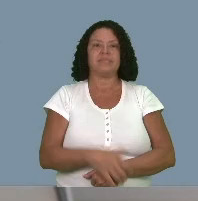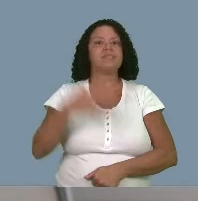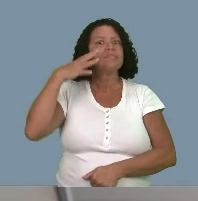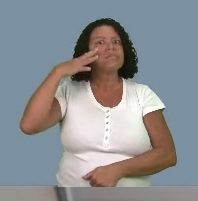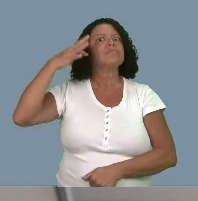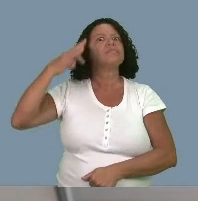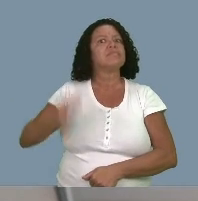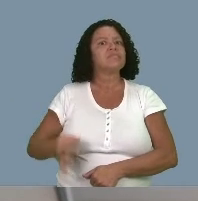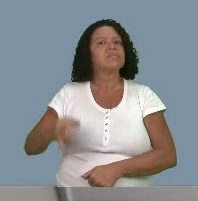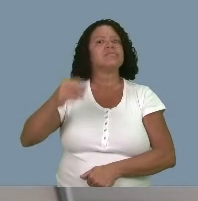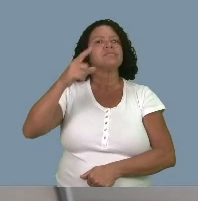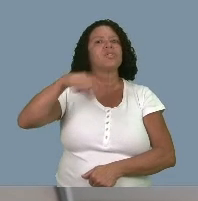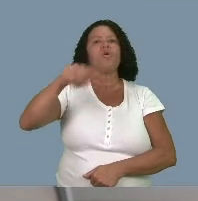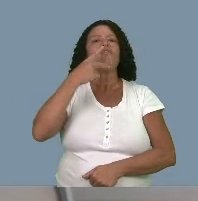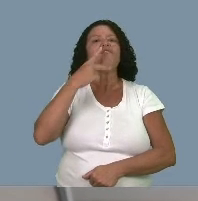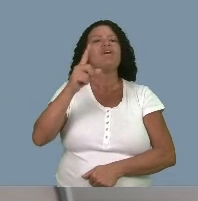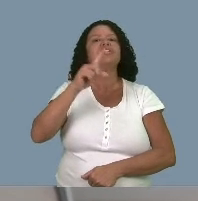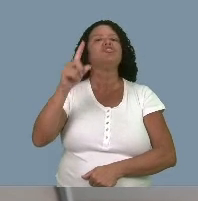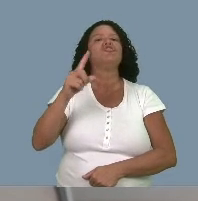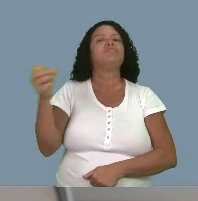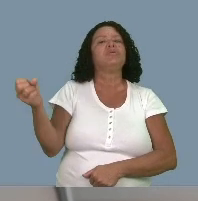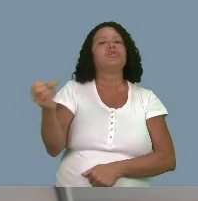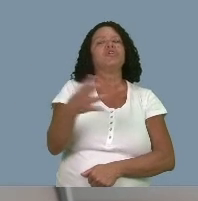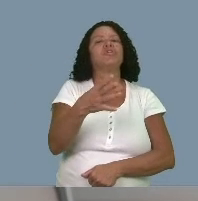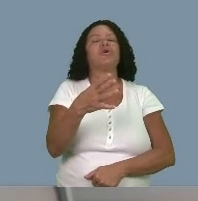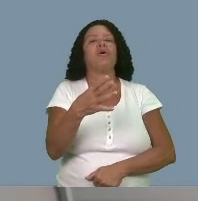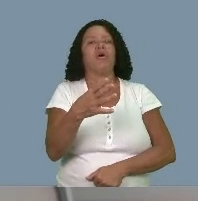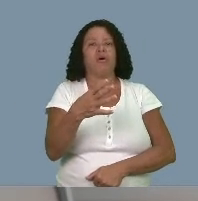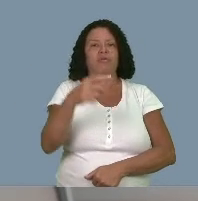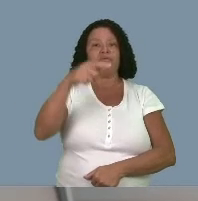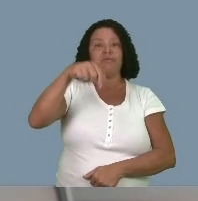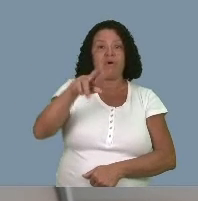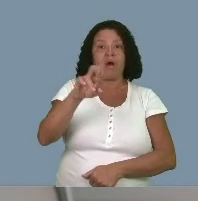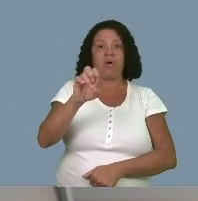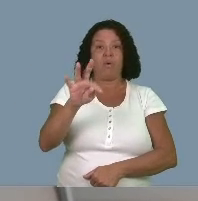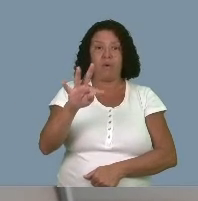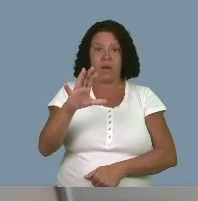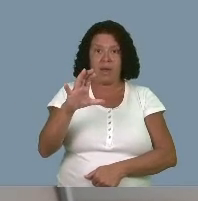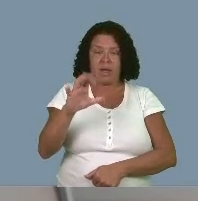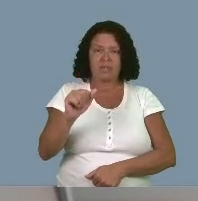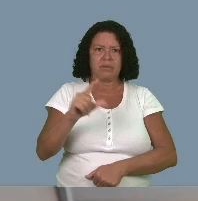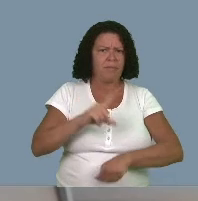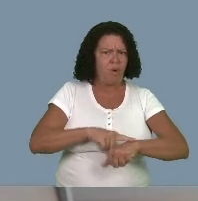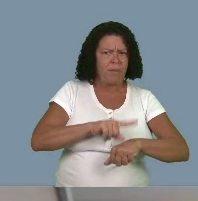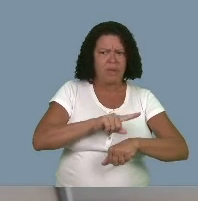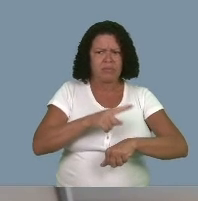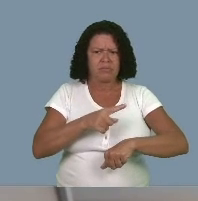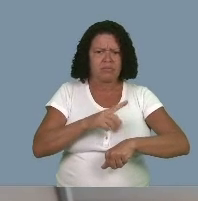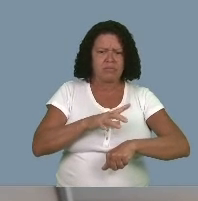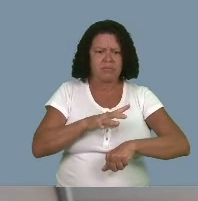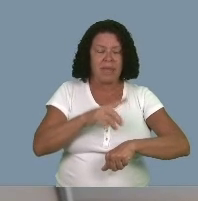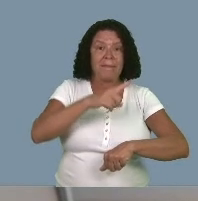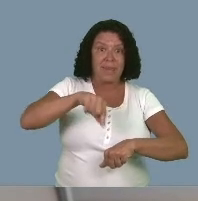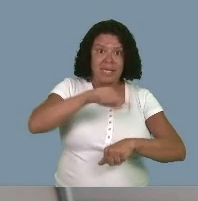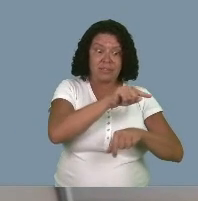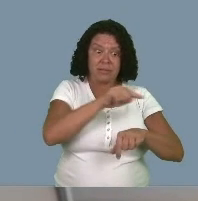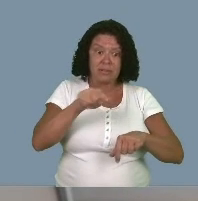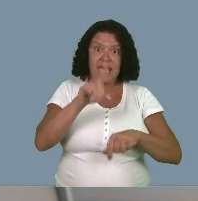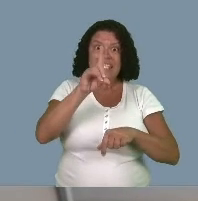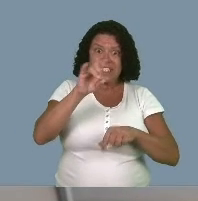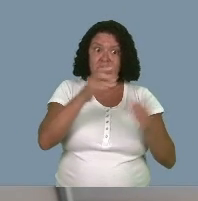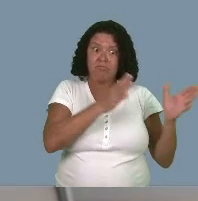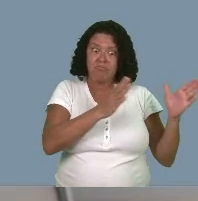Compreendemos que não se trata de uma renovação quântica, de um momento para o outro, mas estes dias